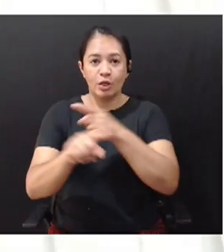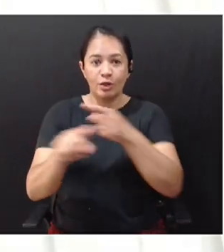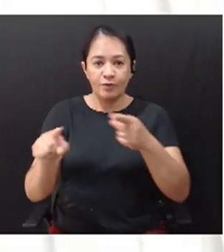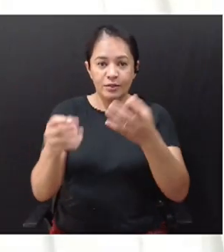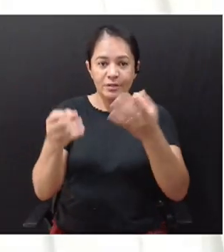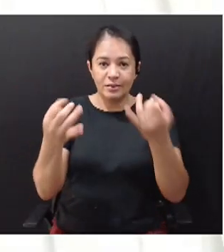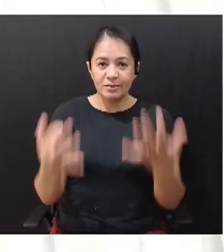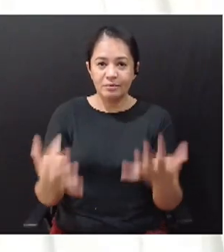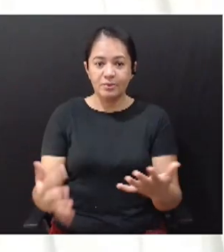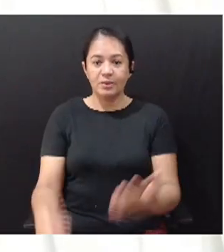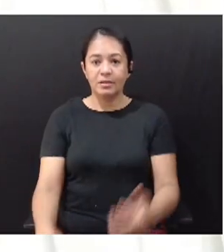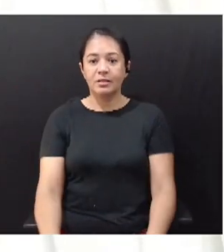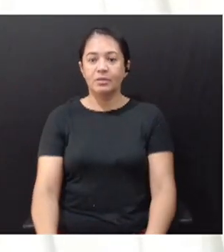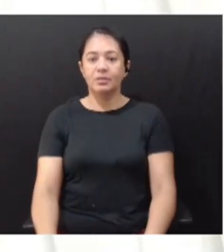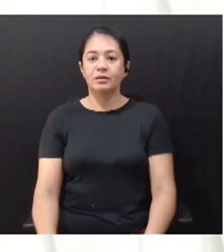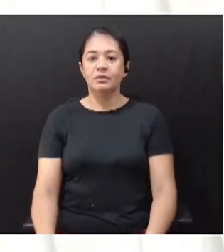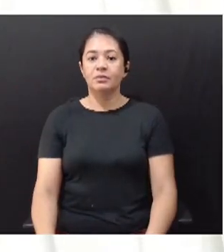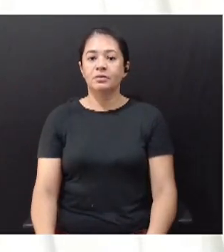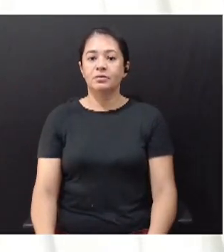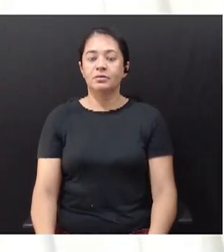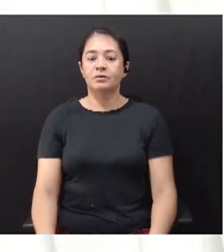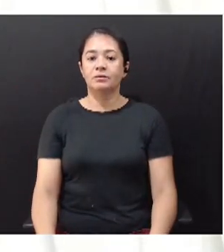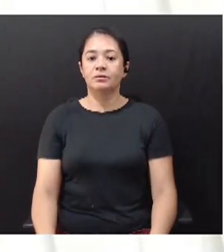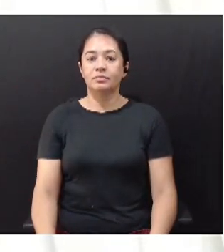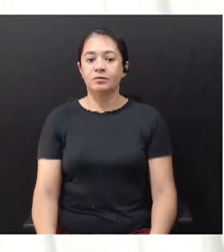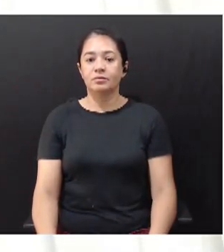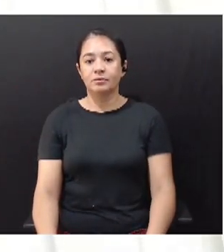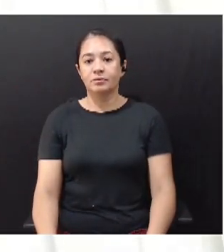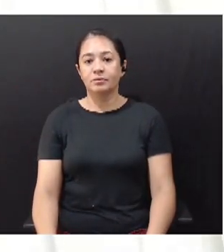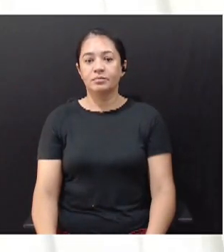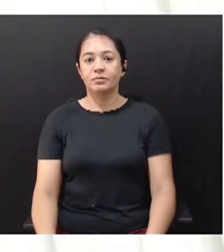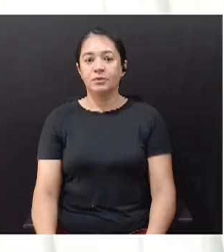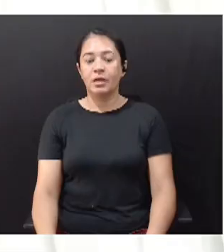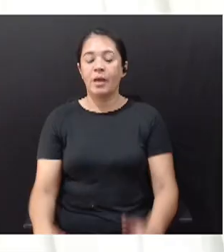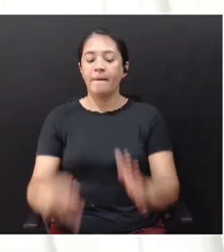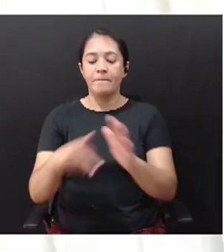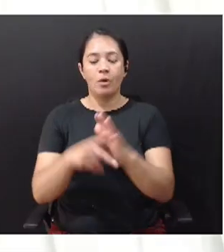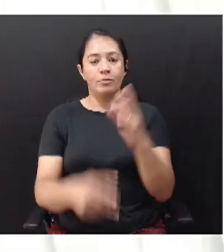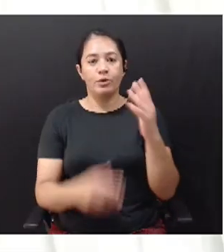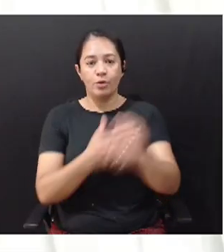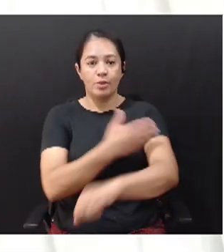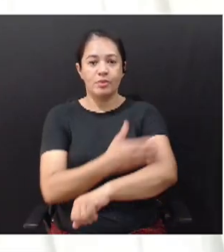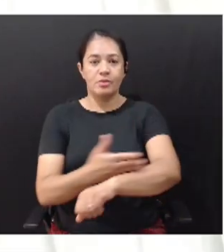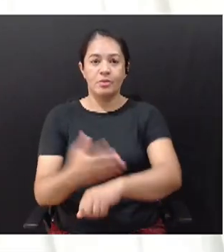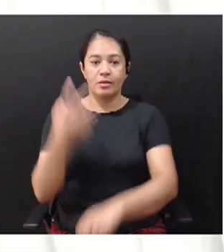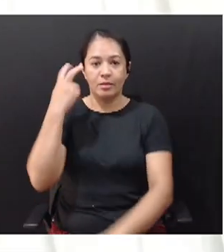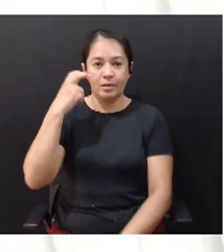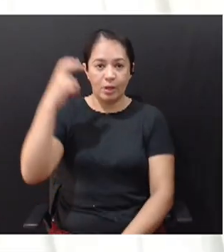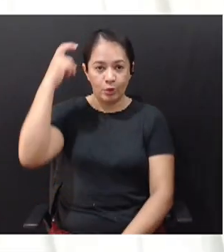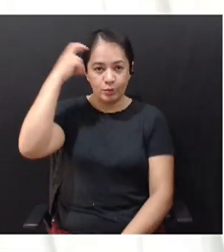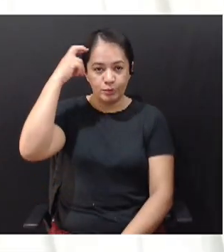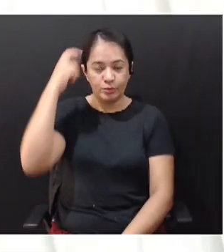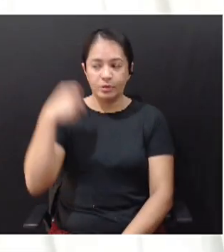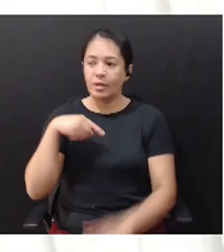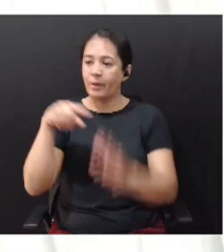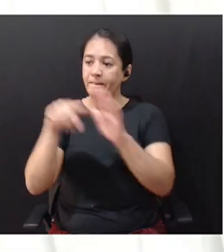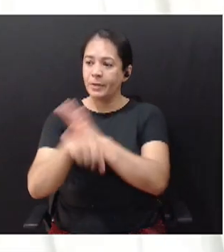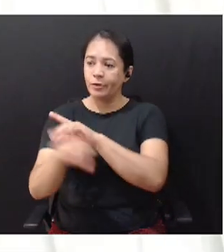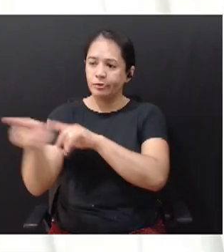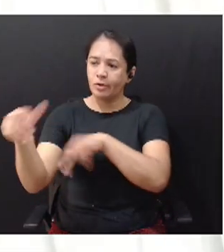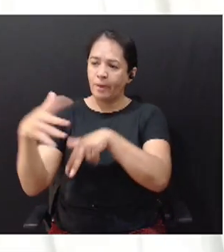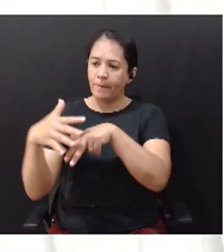que tem muito a ver, sim, algo assim muito cultural. Então, eu pergunto assim para os meus pacientes: por que não